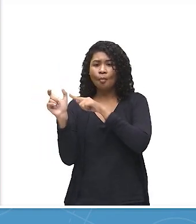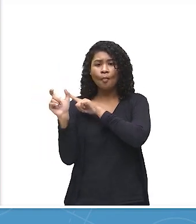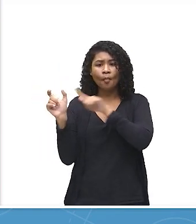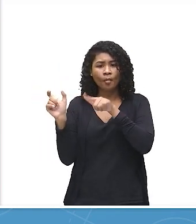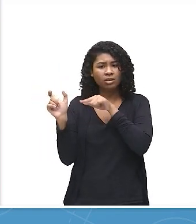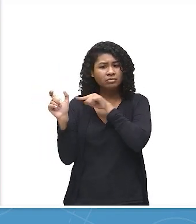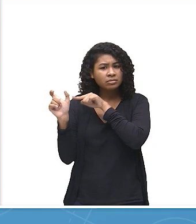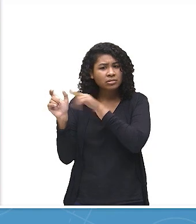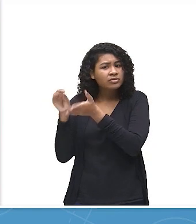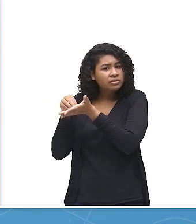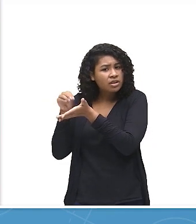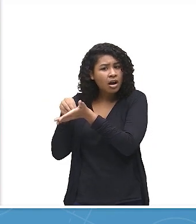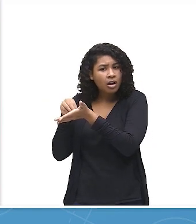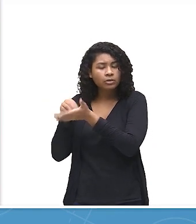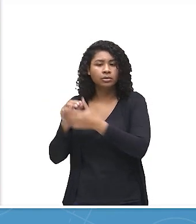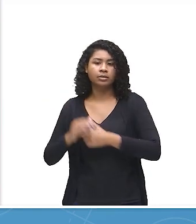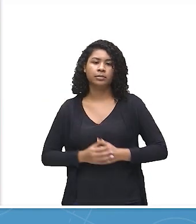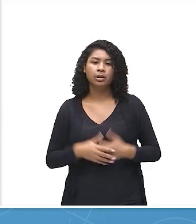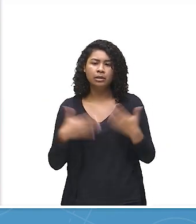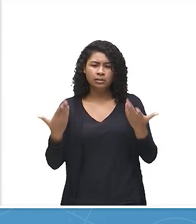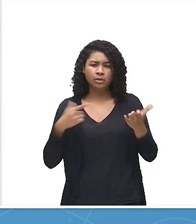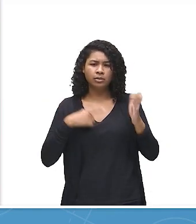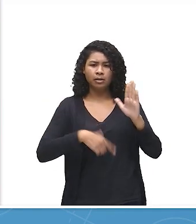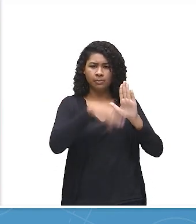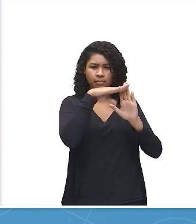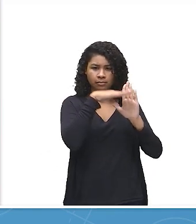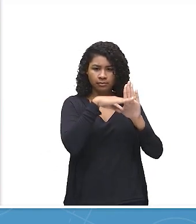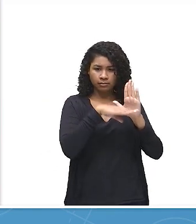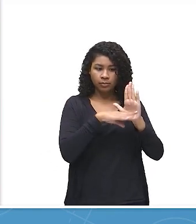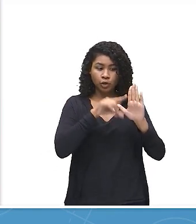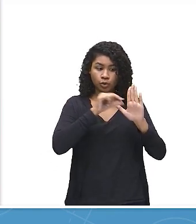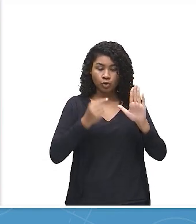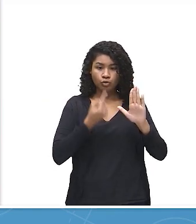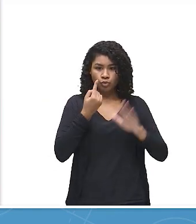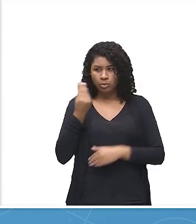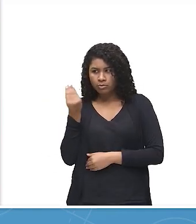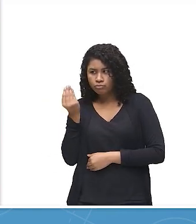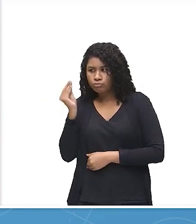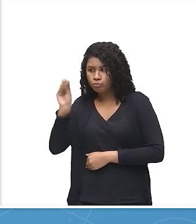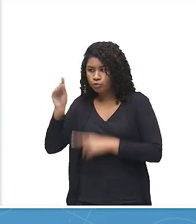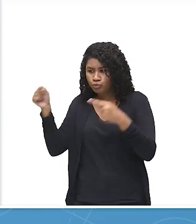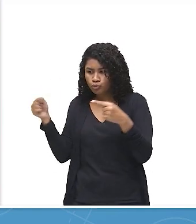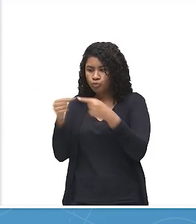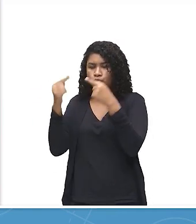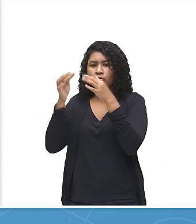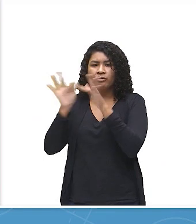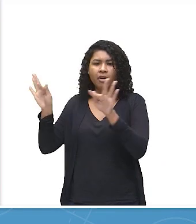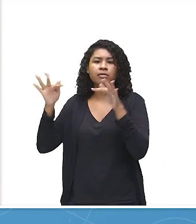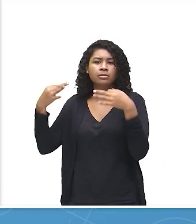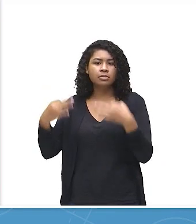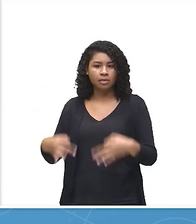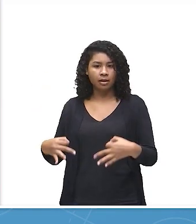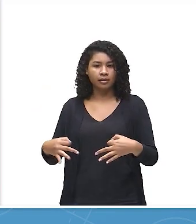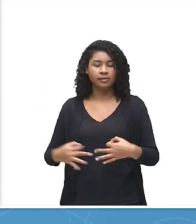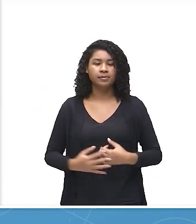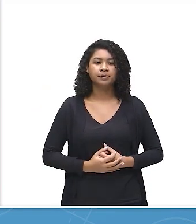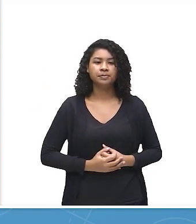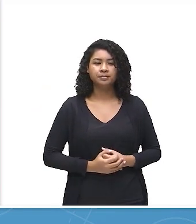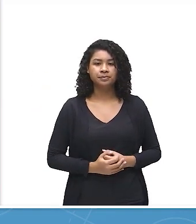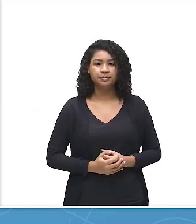vocabulário de rotina, do dia a dia. O que a gente faz todos os dias? Então, a gente acorda, toma café, toma banho, escova